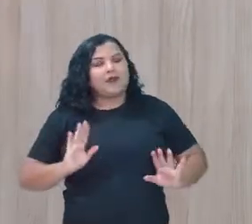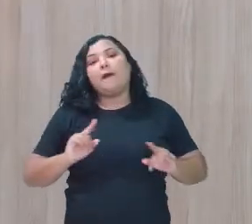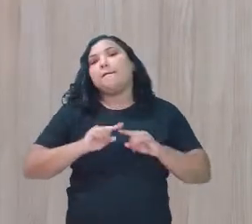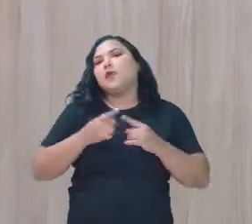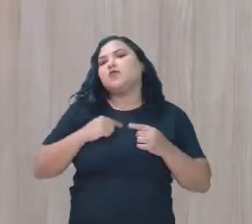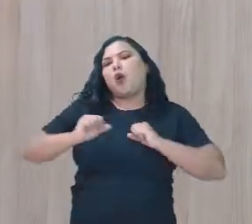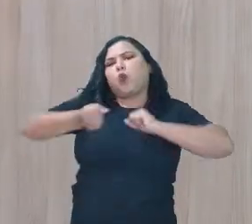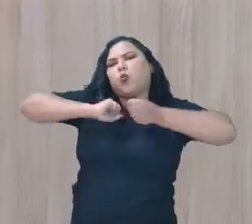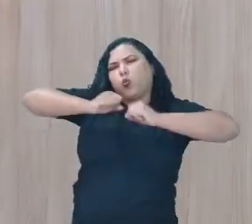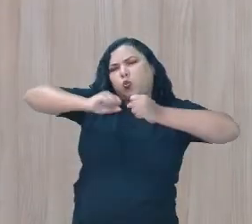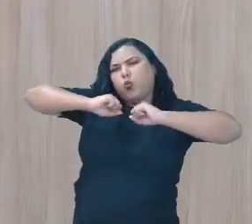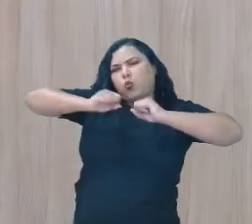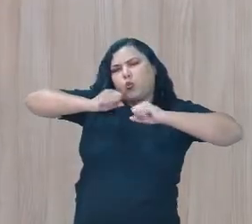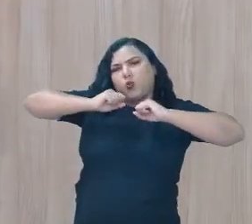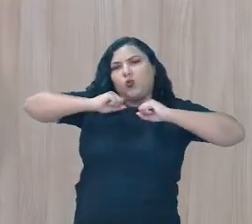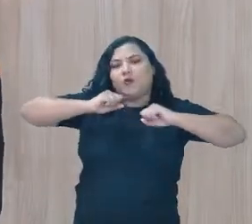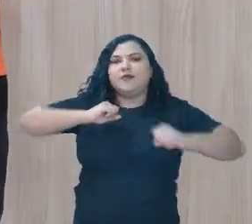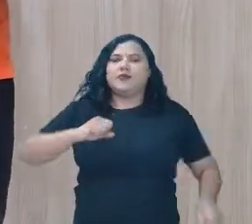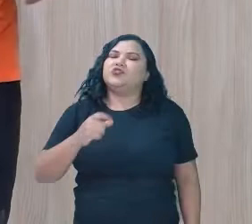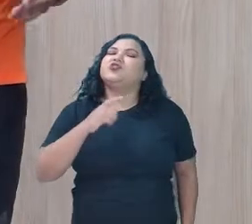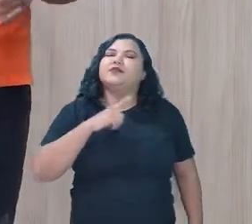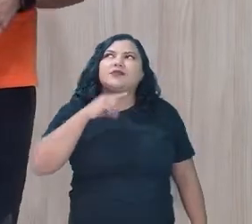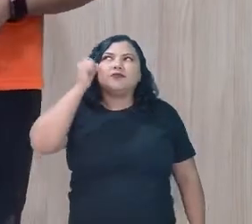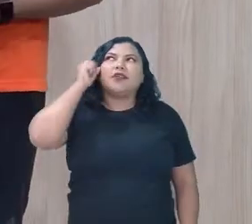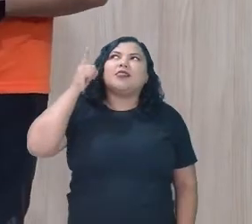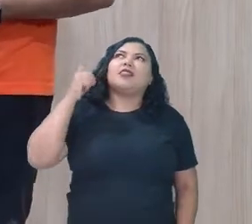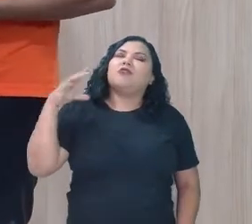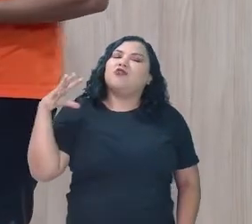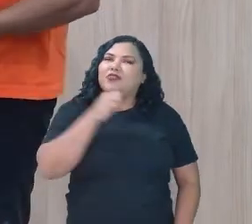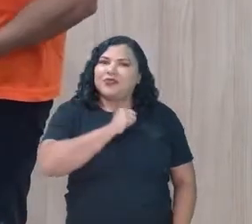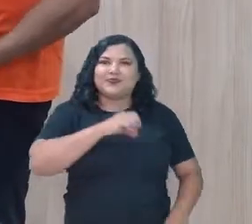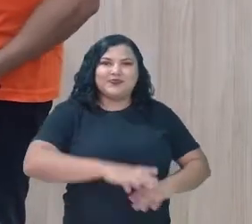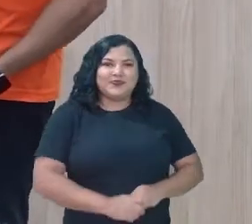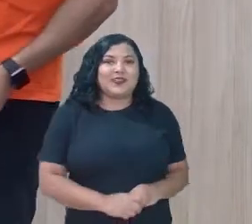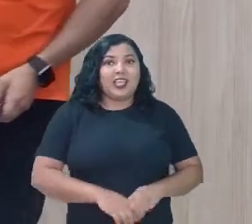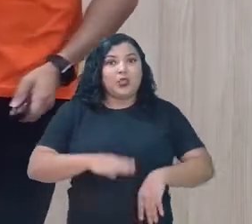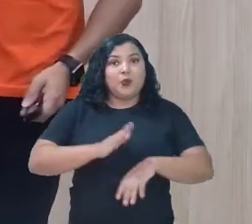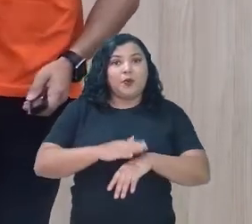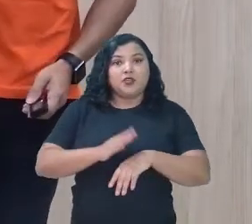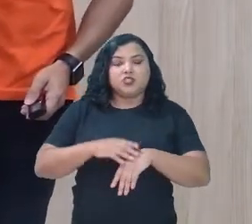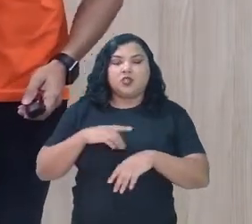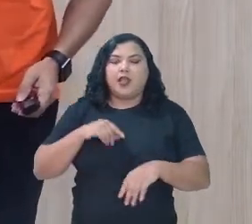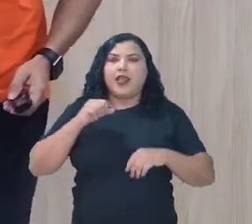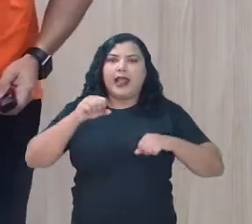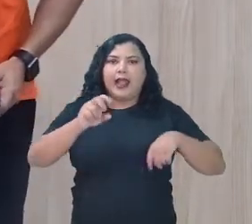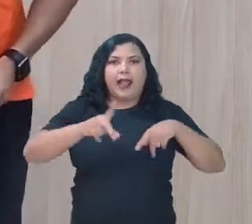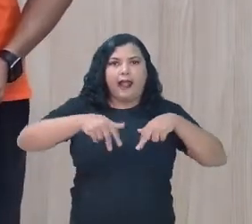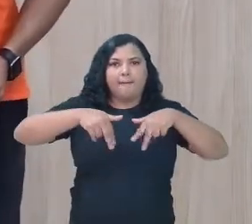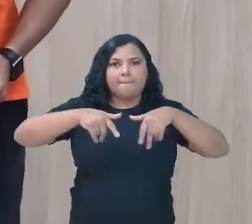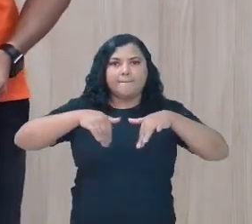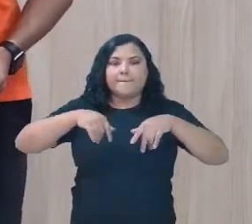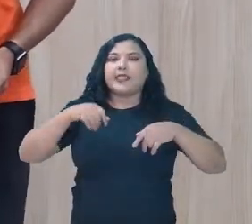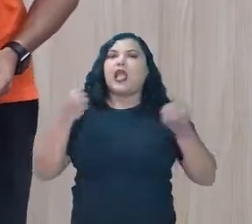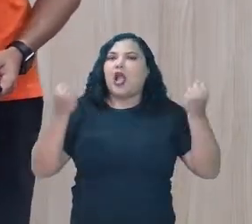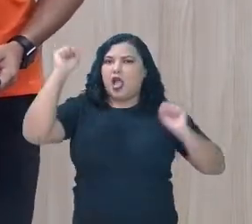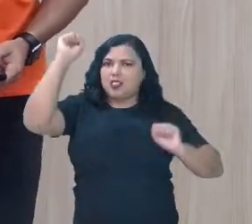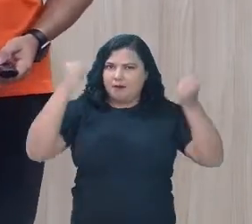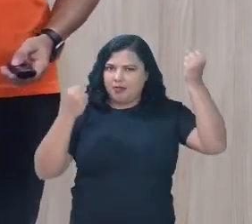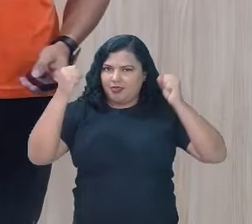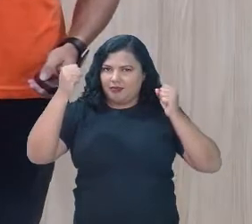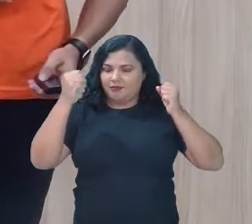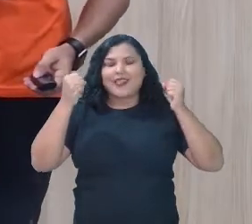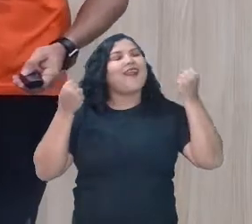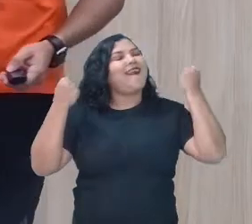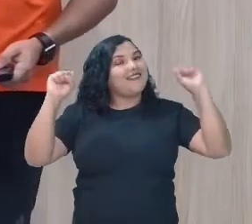Mas quando a gente vai correndo, a gente tem essa ideia aí de velocidade. E quando a gente está numa esteira, por exemplo, aí é que a gente tem